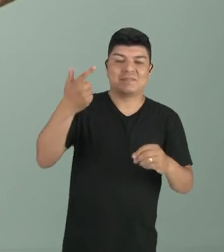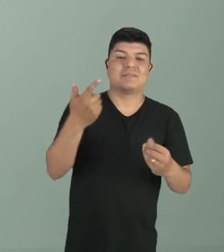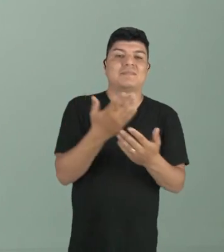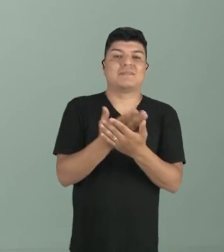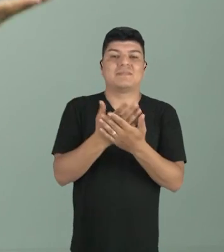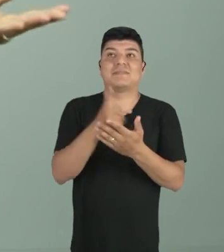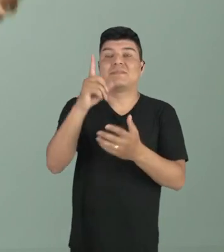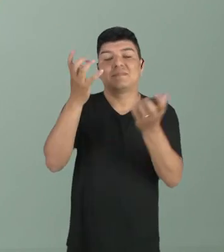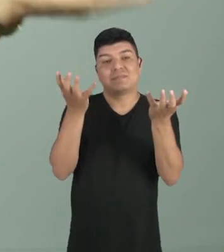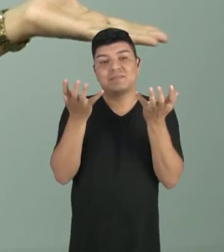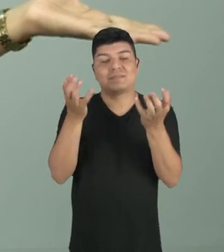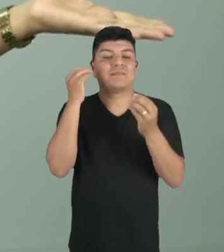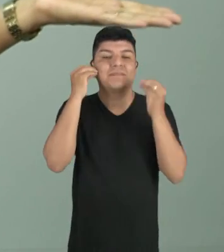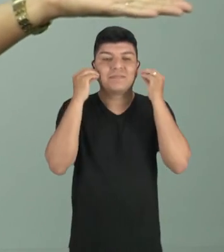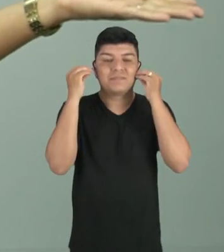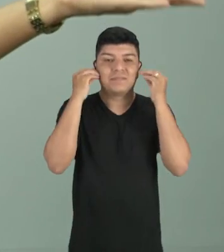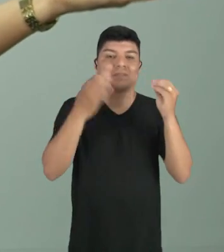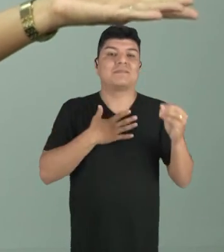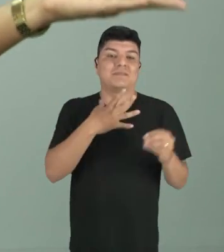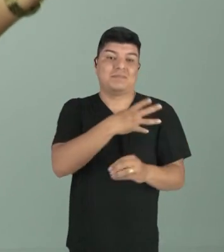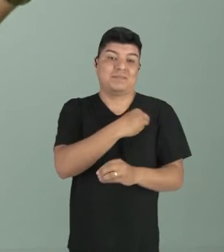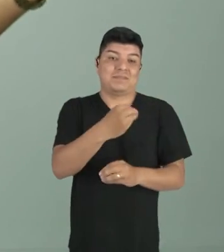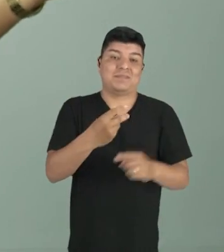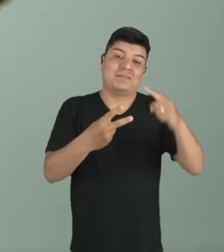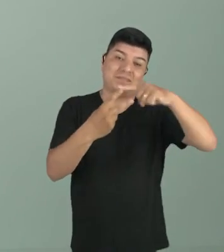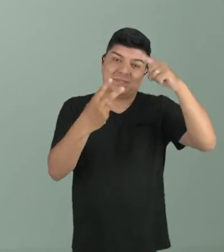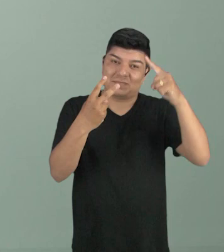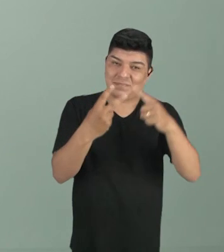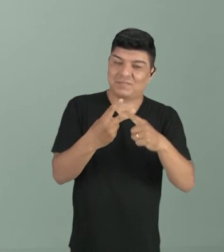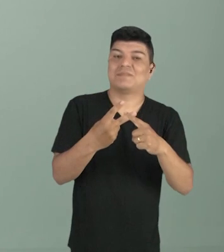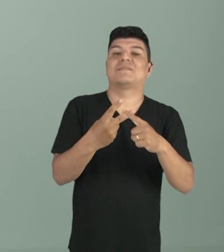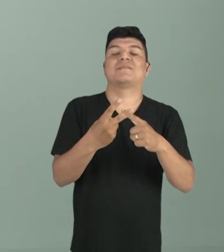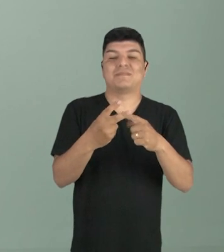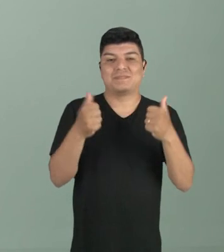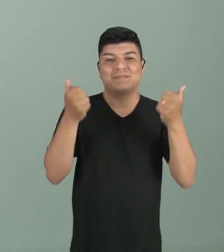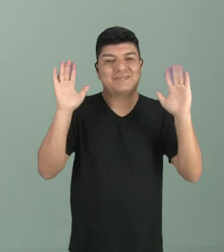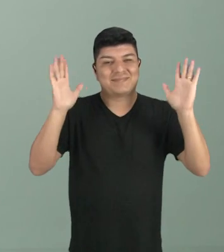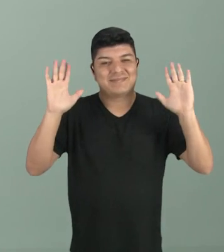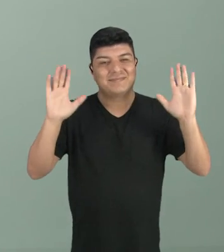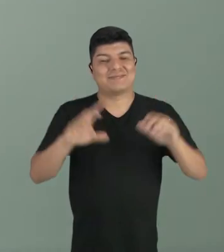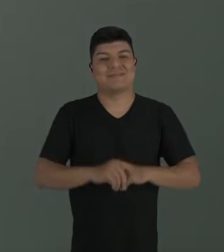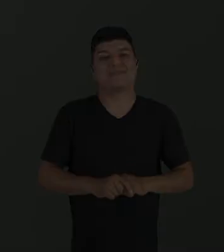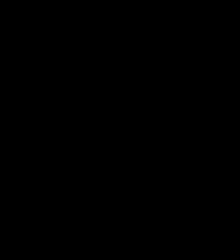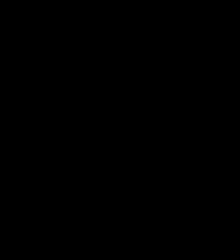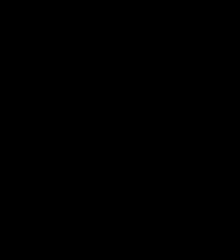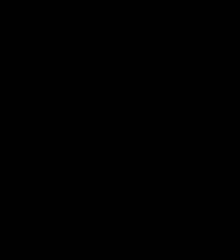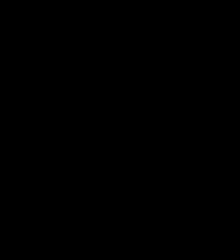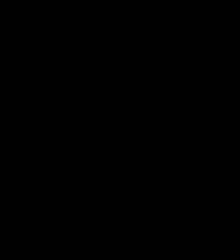próxima, se Deus permitir. Beijo para os meus filhos queridos, Elcio, Jonathan e João Neto. Tchau, tchau.